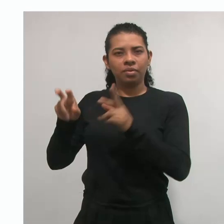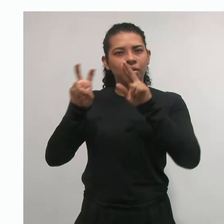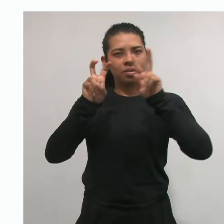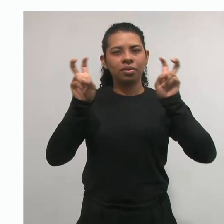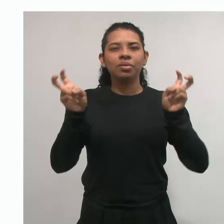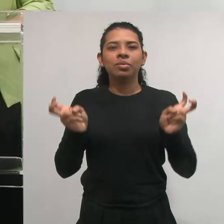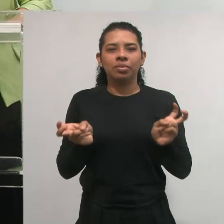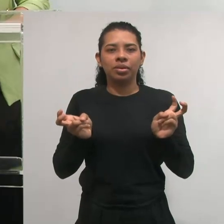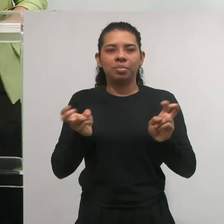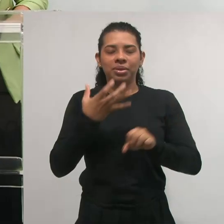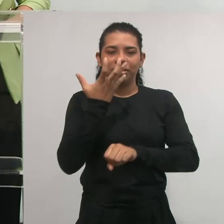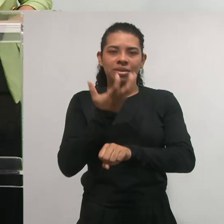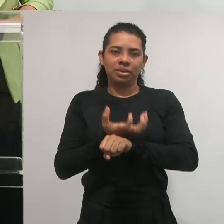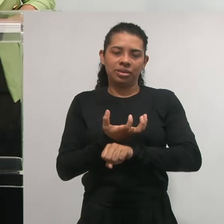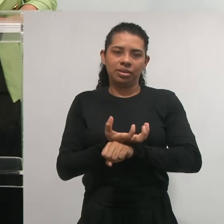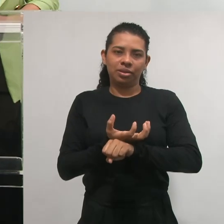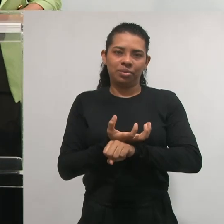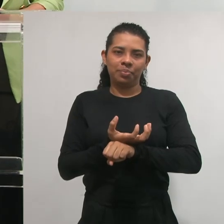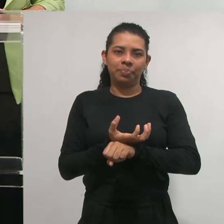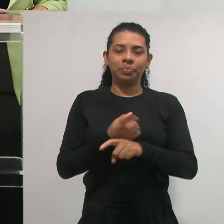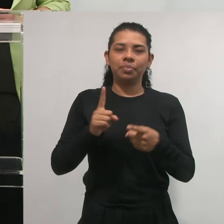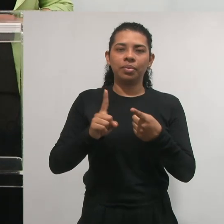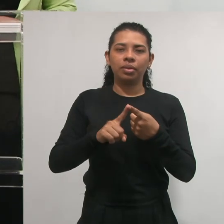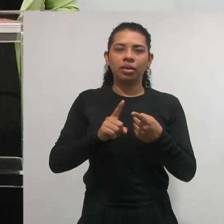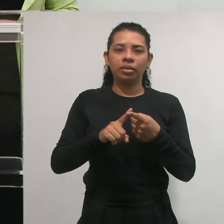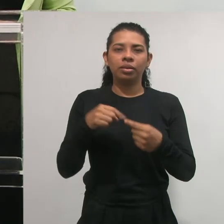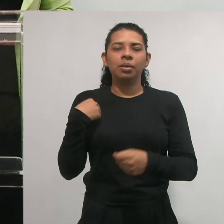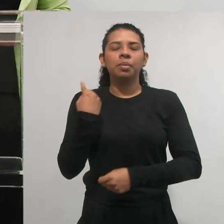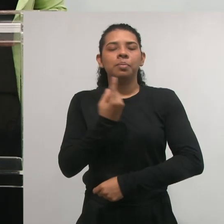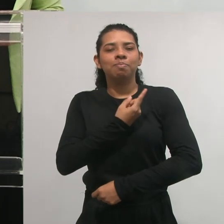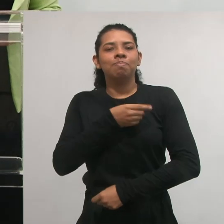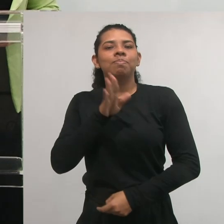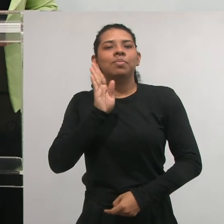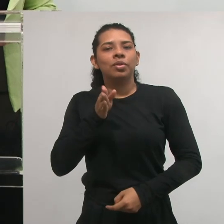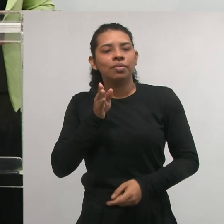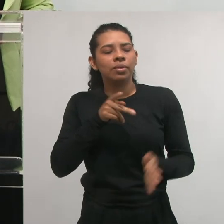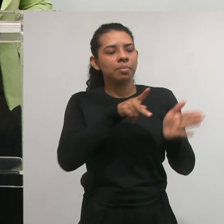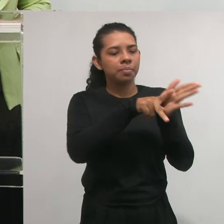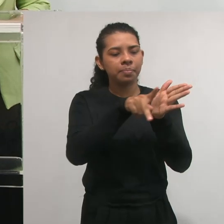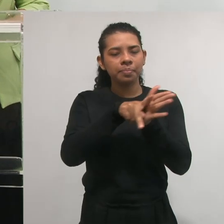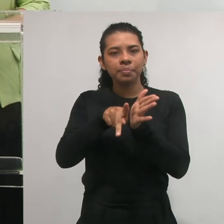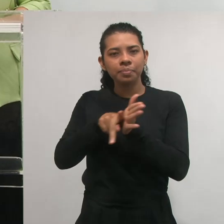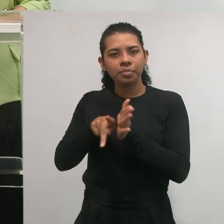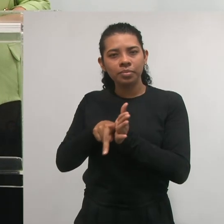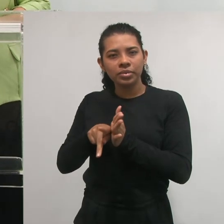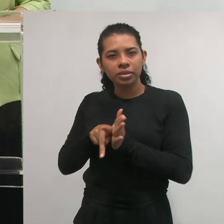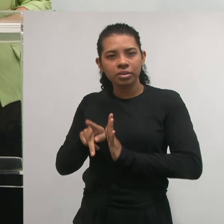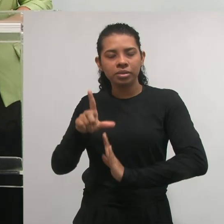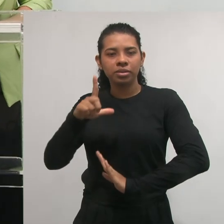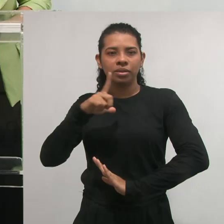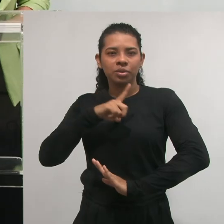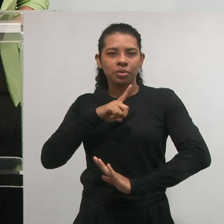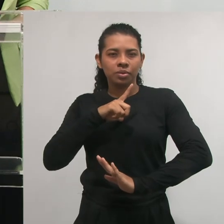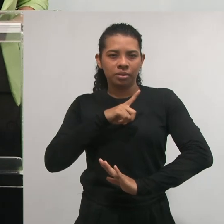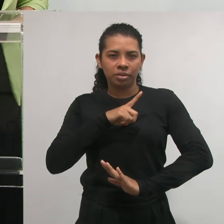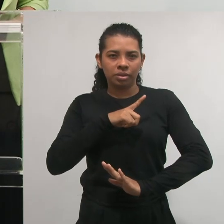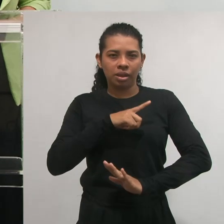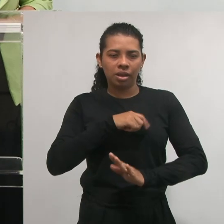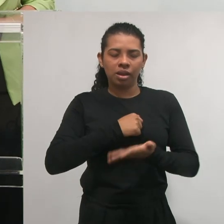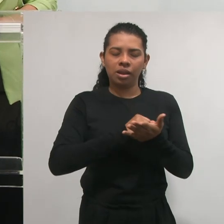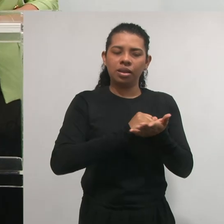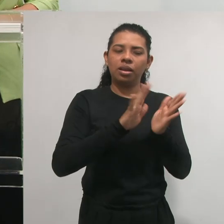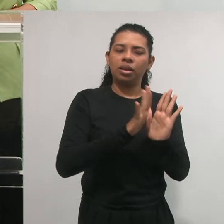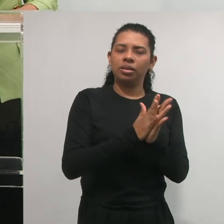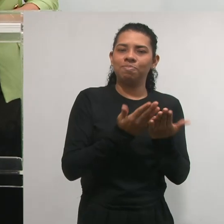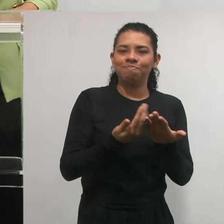de ressignificação a gente vai encontrar em algumas teorias, em algumas metodologias de